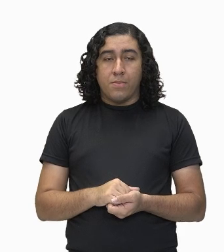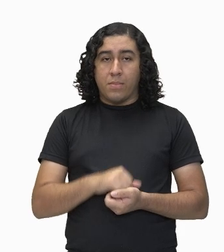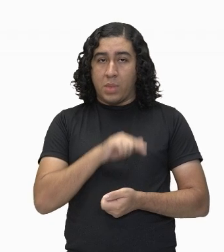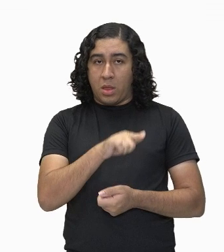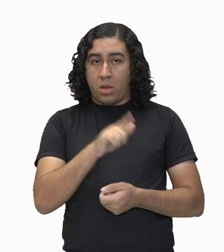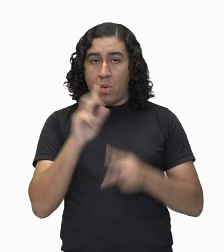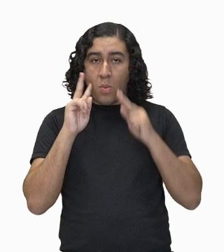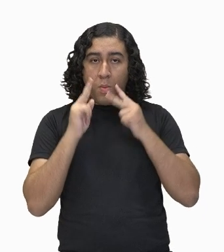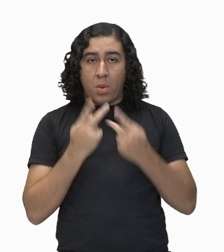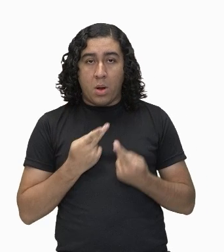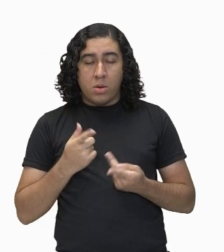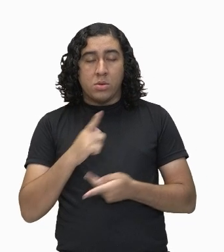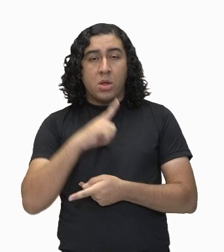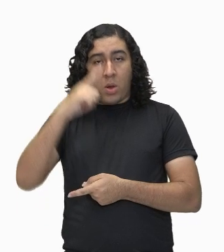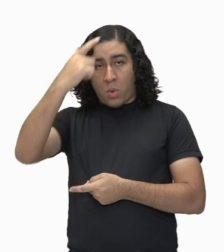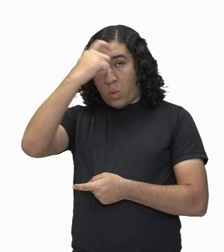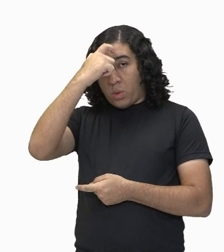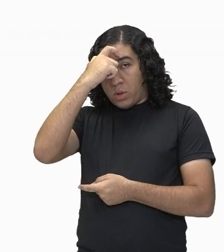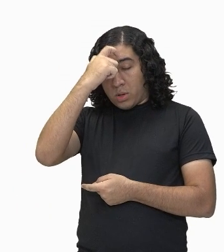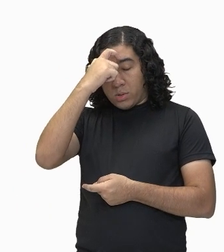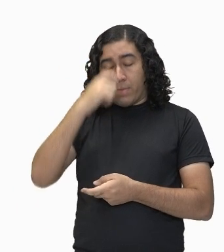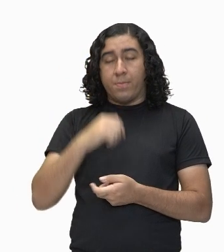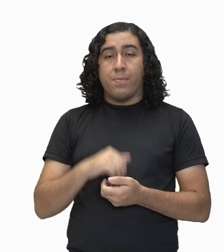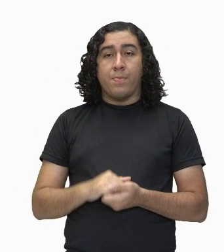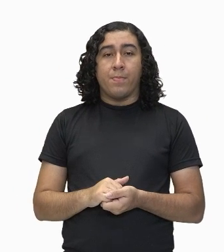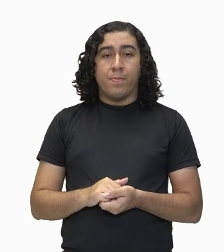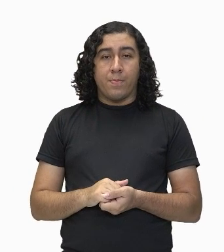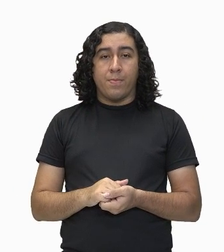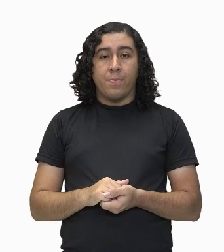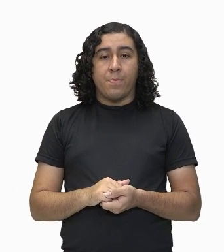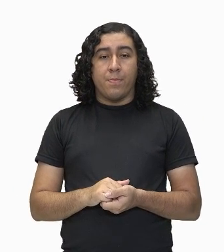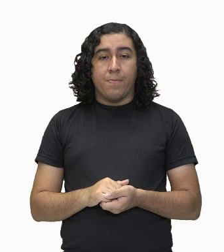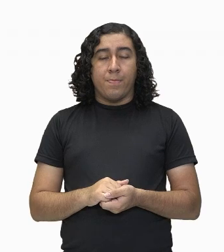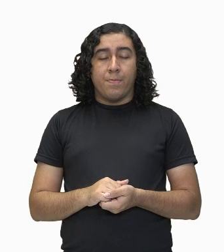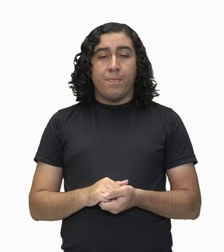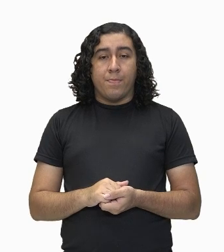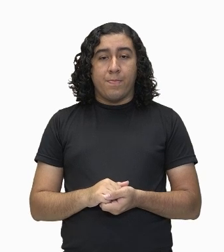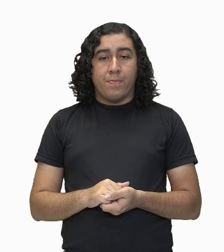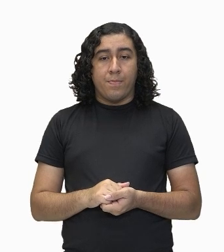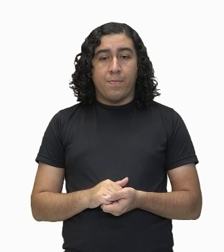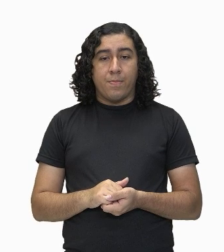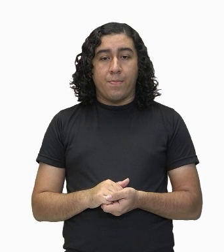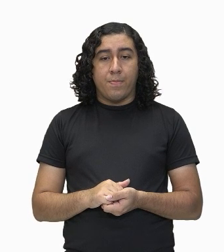Todo ser humano tem uma consciência. Tá certo?